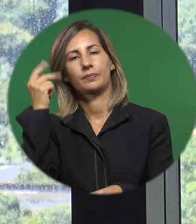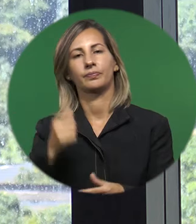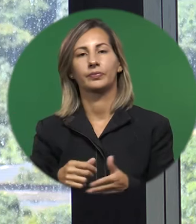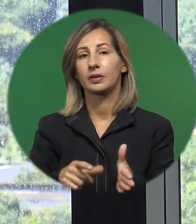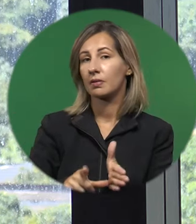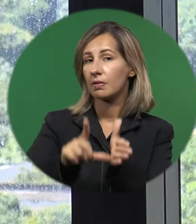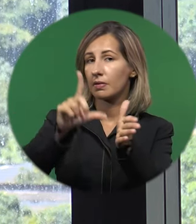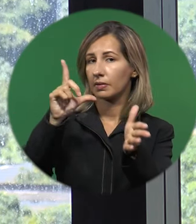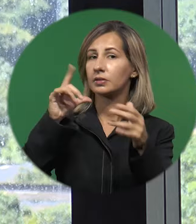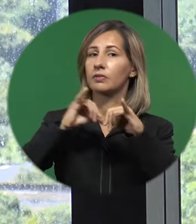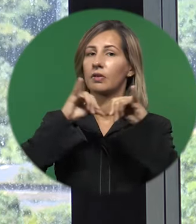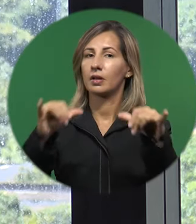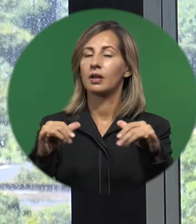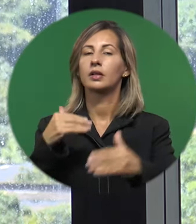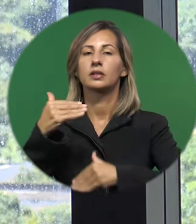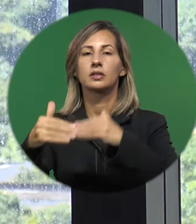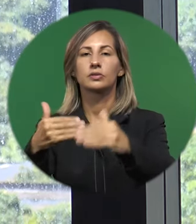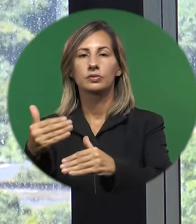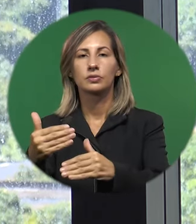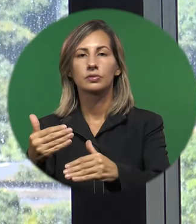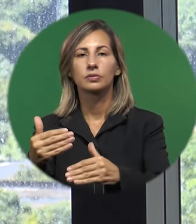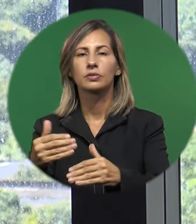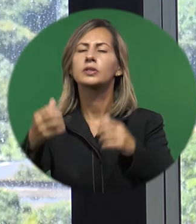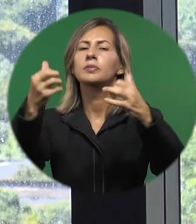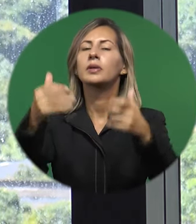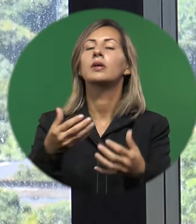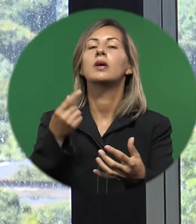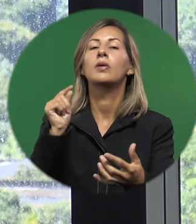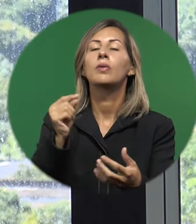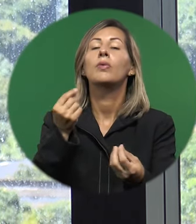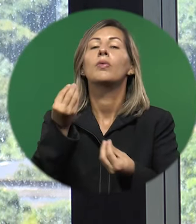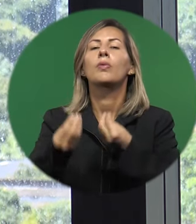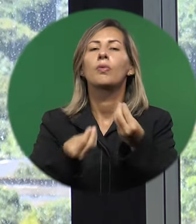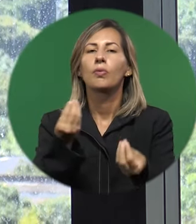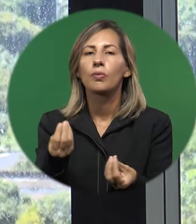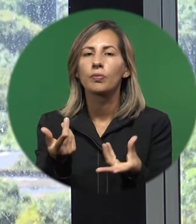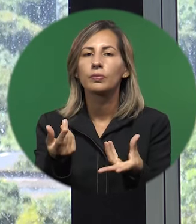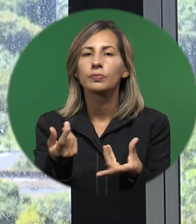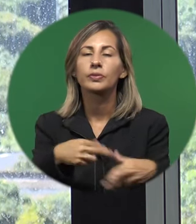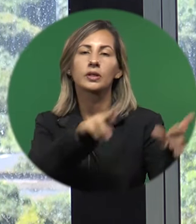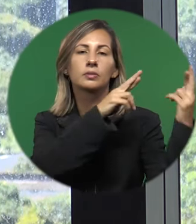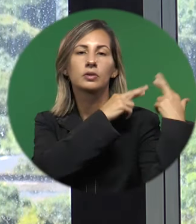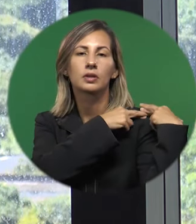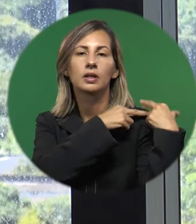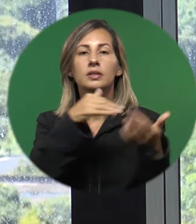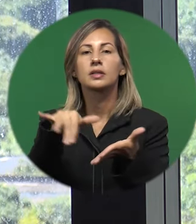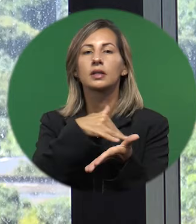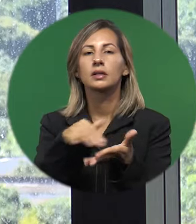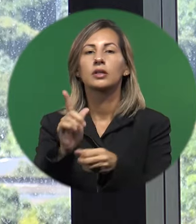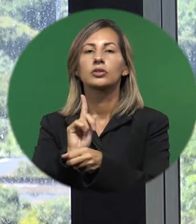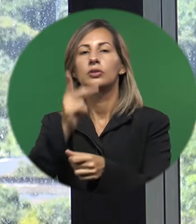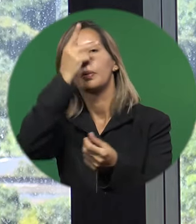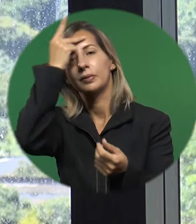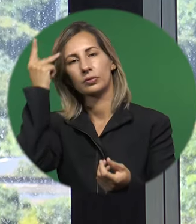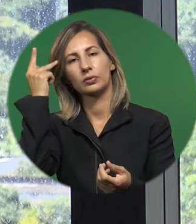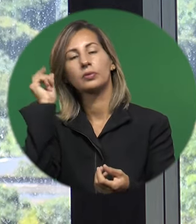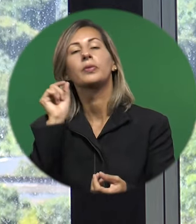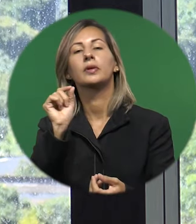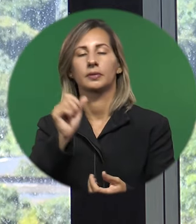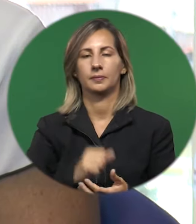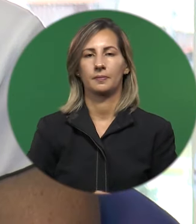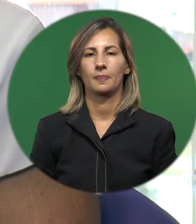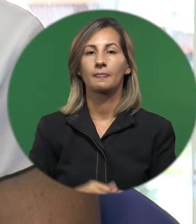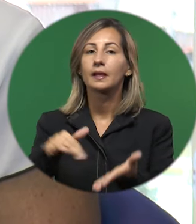pessoas. Antes de falar sobre as ações em desenvolvimento, explica pra gente quais são as atribuições da Secretaria de Gestão de